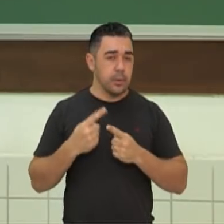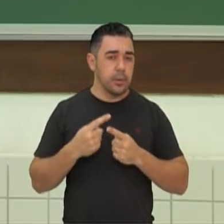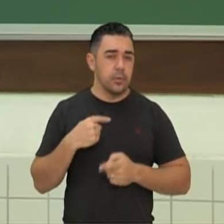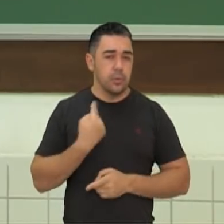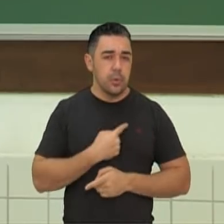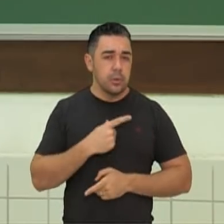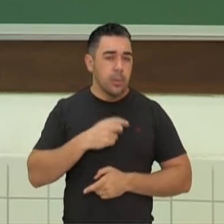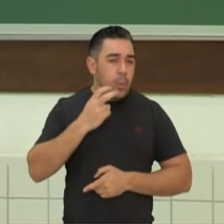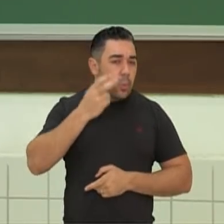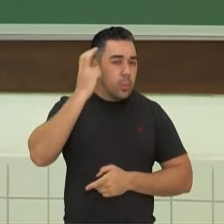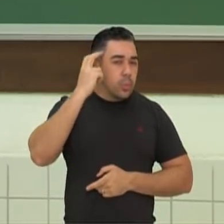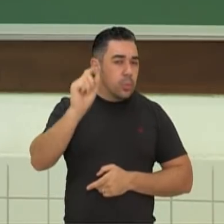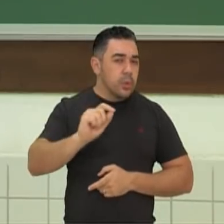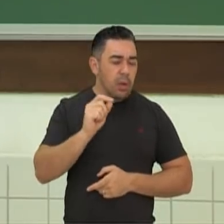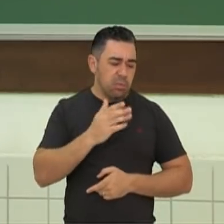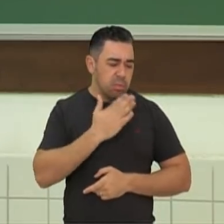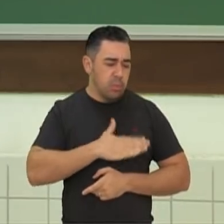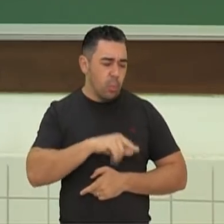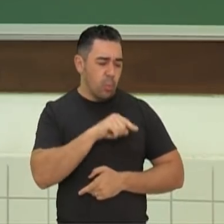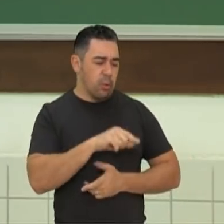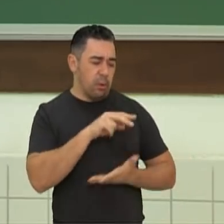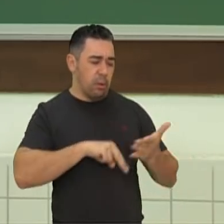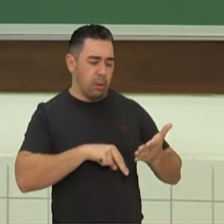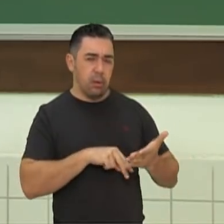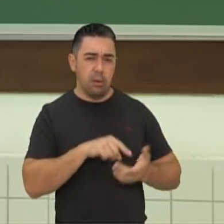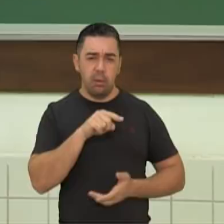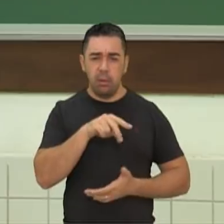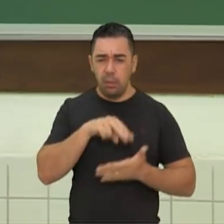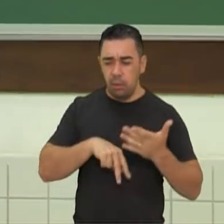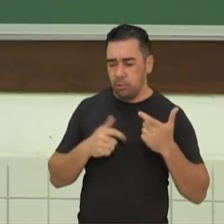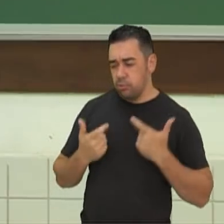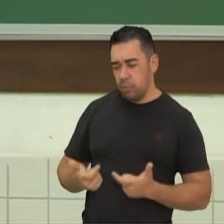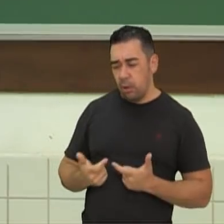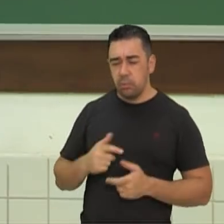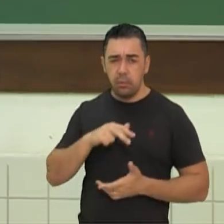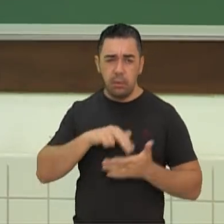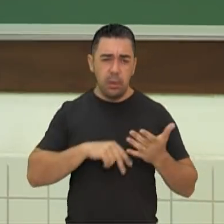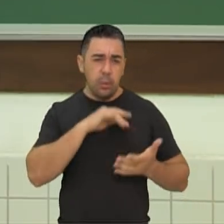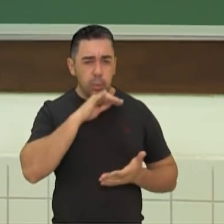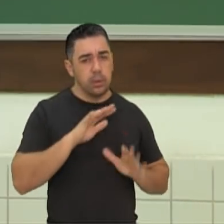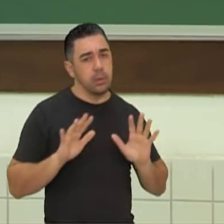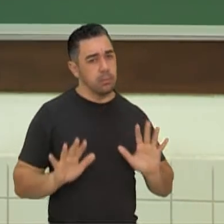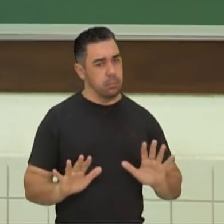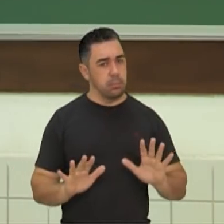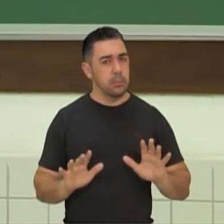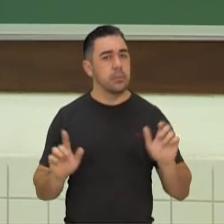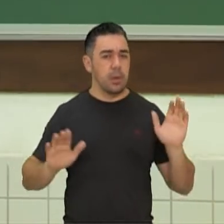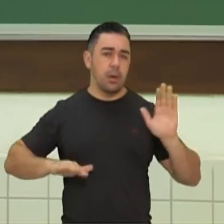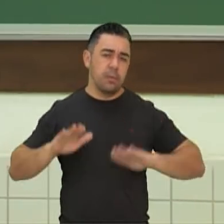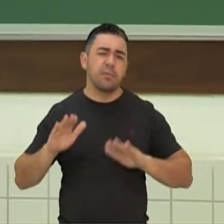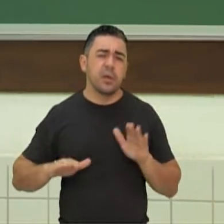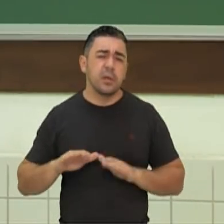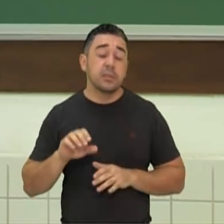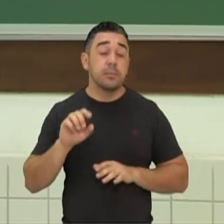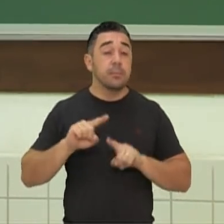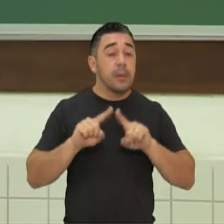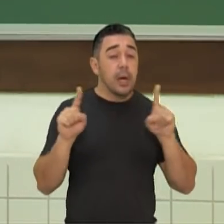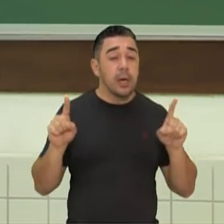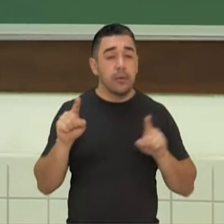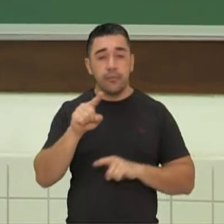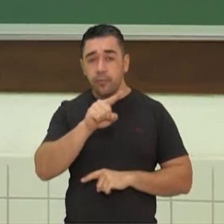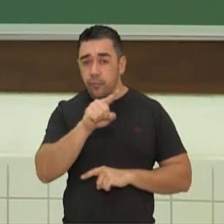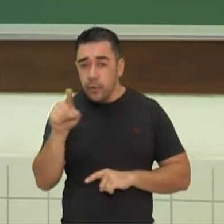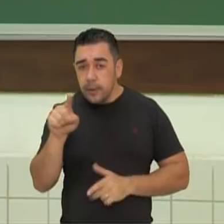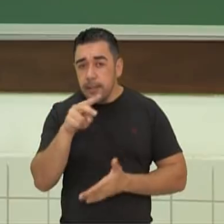uma cultura de dizer assim, ah, eu não gosto de ler, ler é chato, ler é ruim. Até pode ser, mas veja, o que